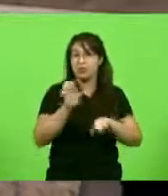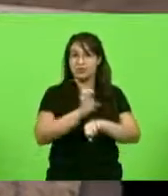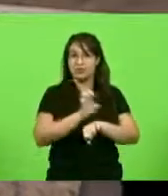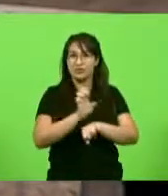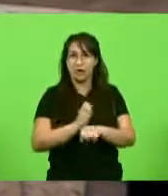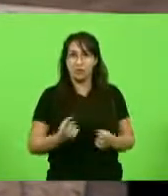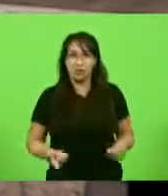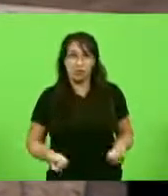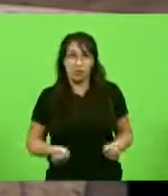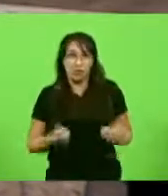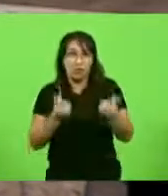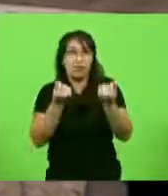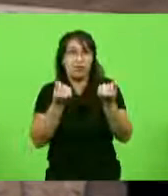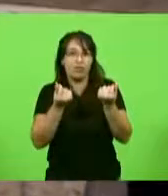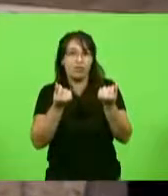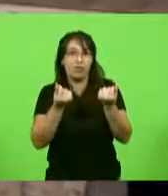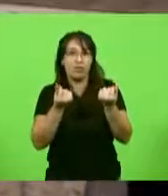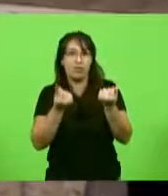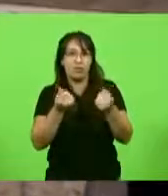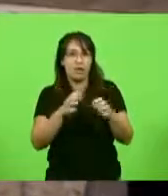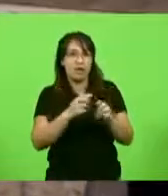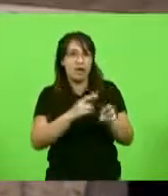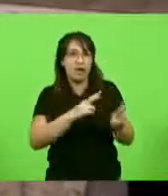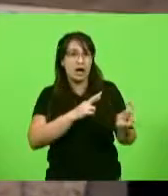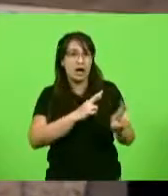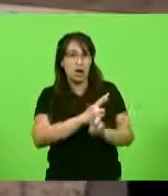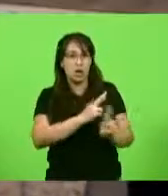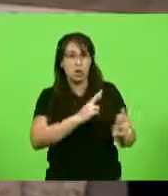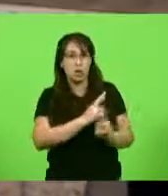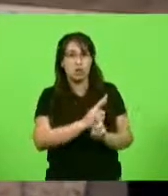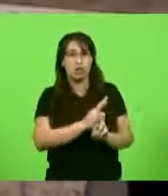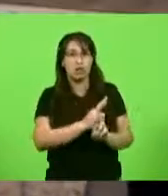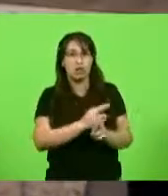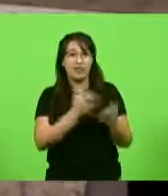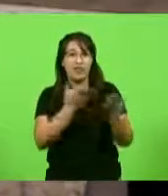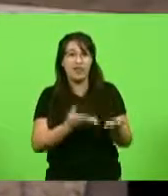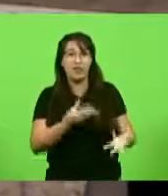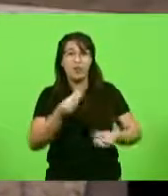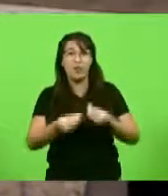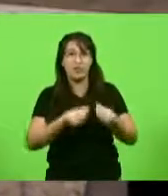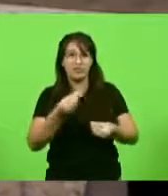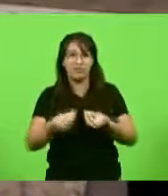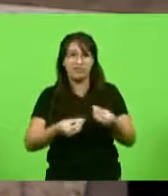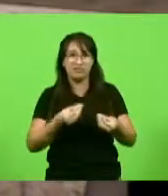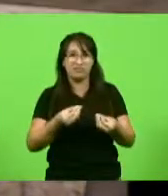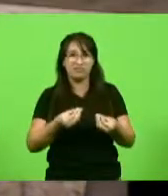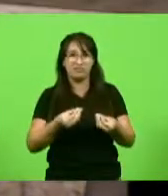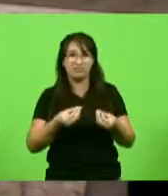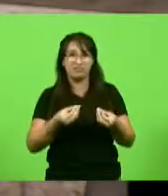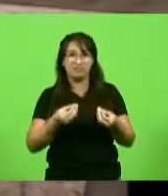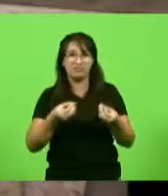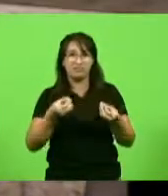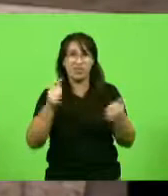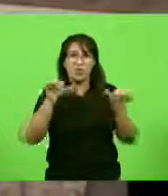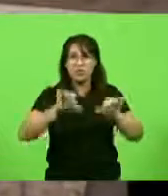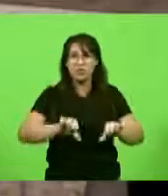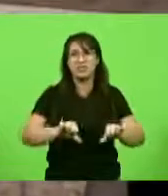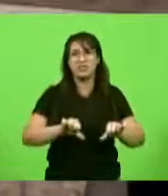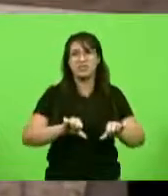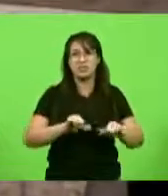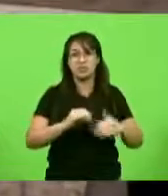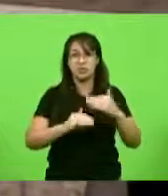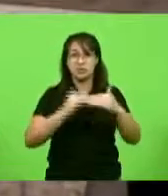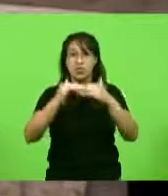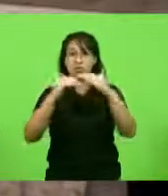as estradas não comportavam mais há muito tempo o nosso desenvolvimento, o desenvolvimento